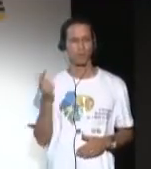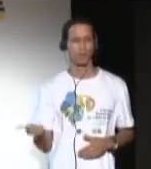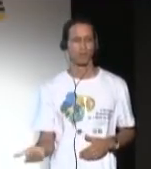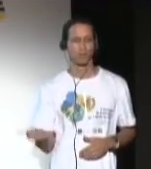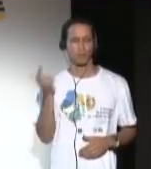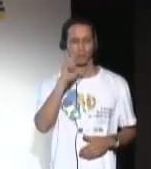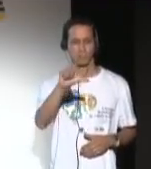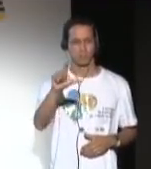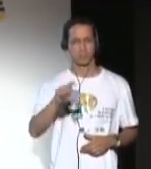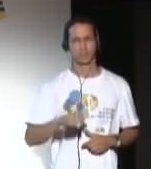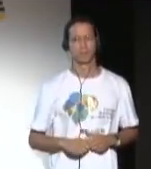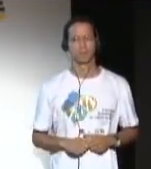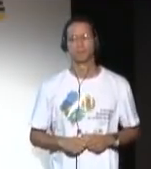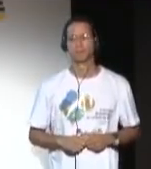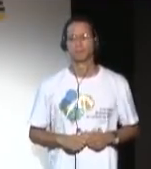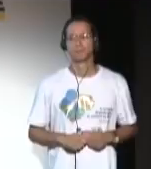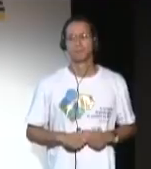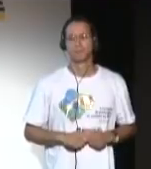conquista.